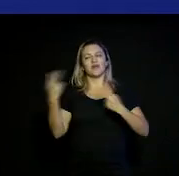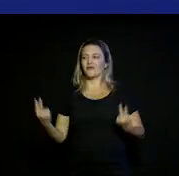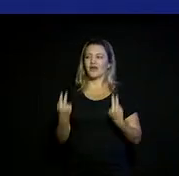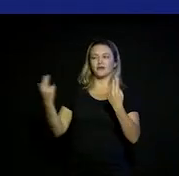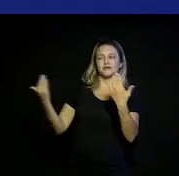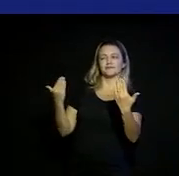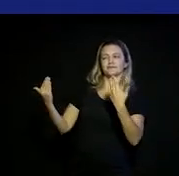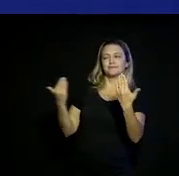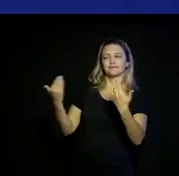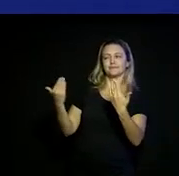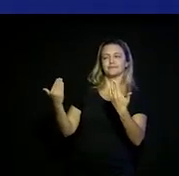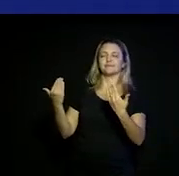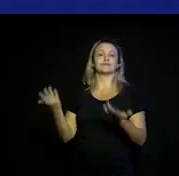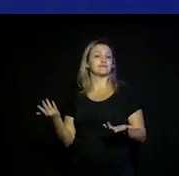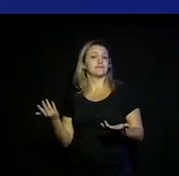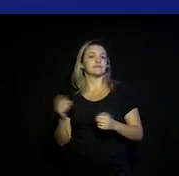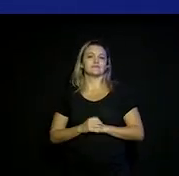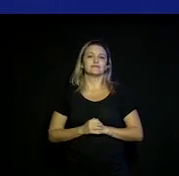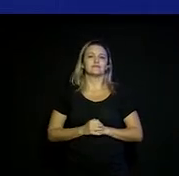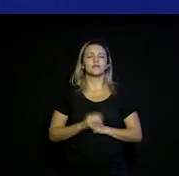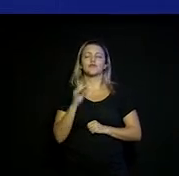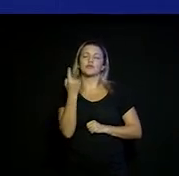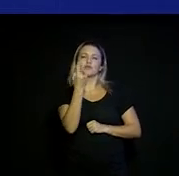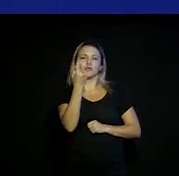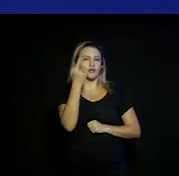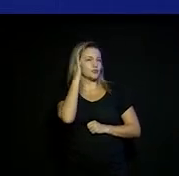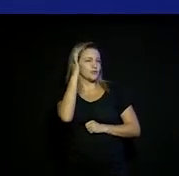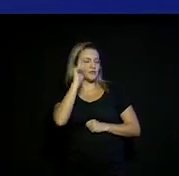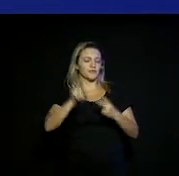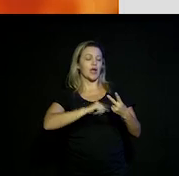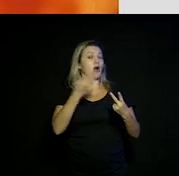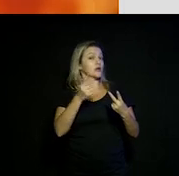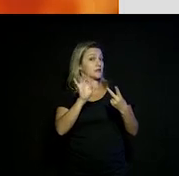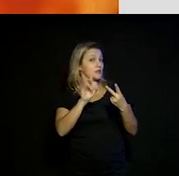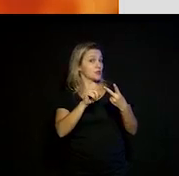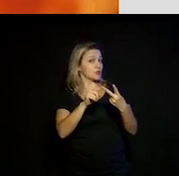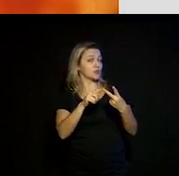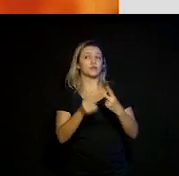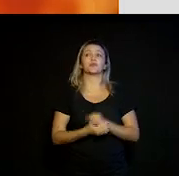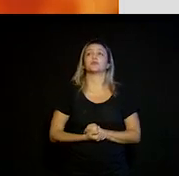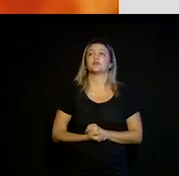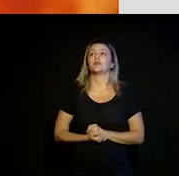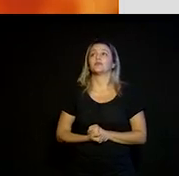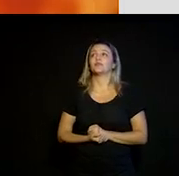portanto, aquilo que ela destaca também. Tá? Primeiro ponto a refletir. Um segundo ponto.